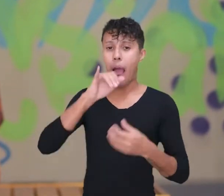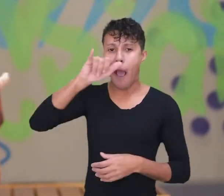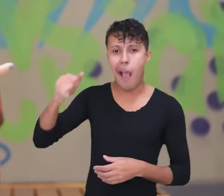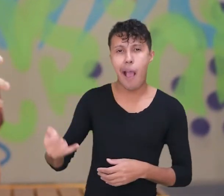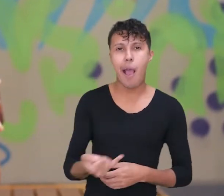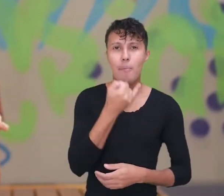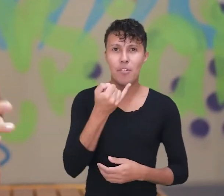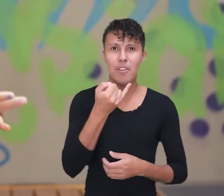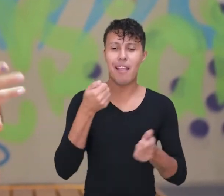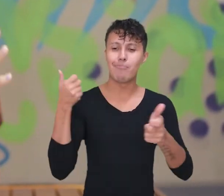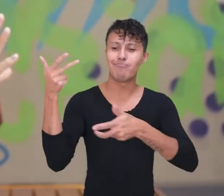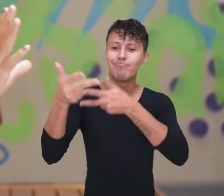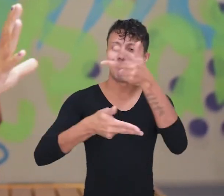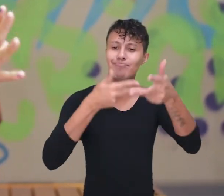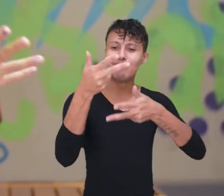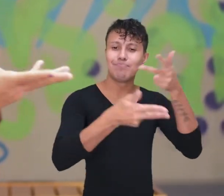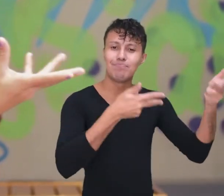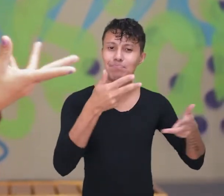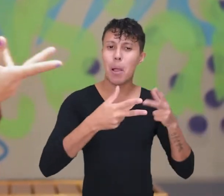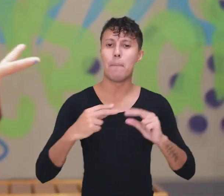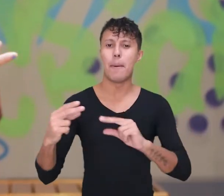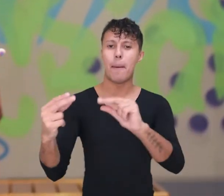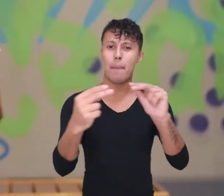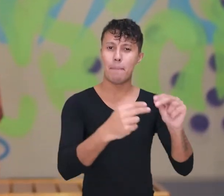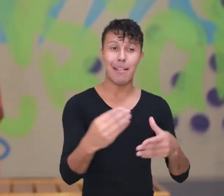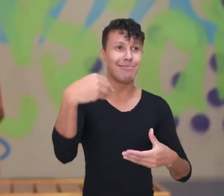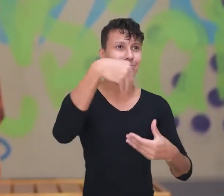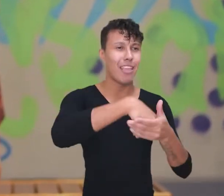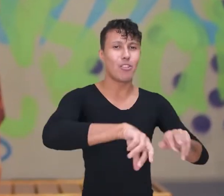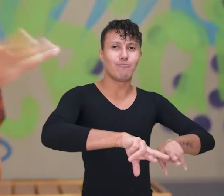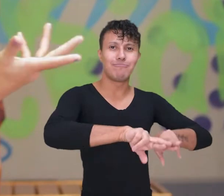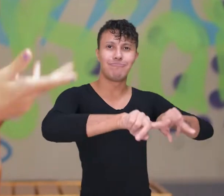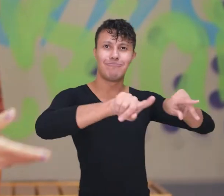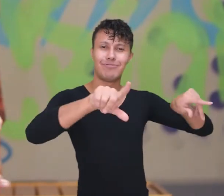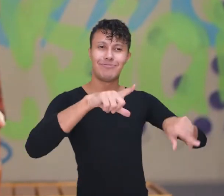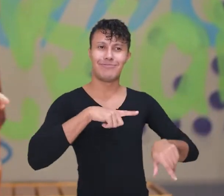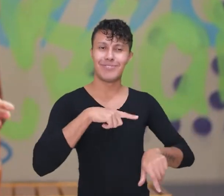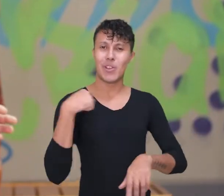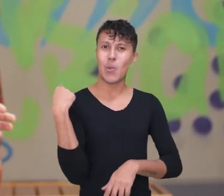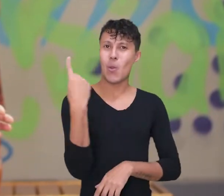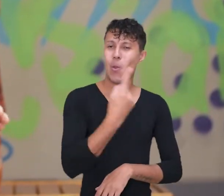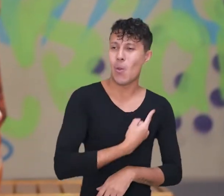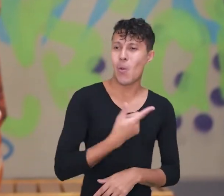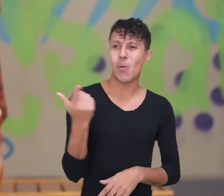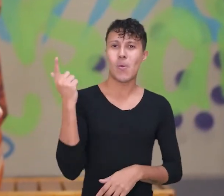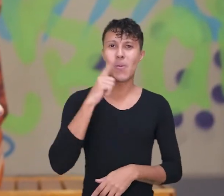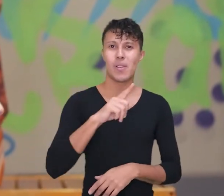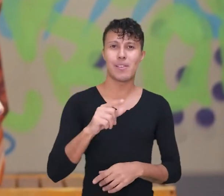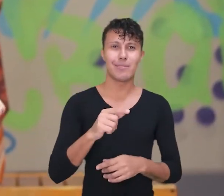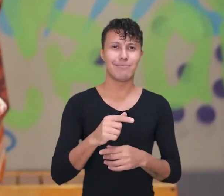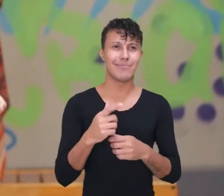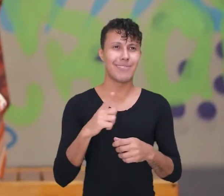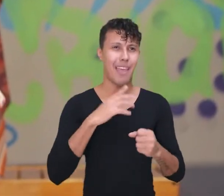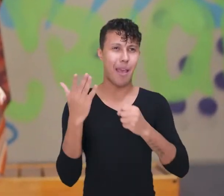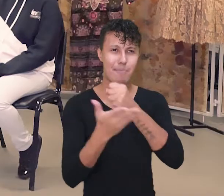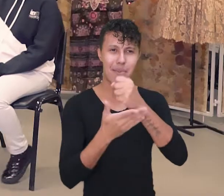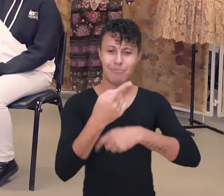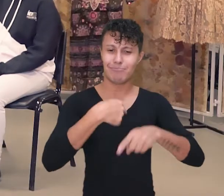esses diálogos para essas diversidades. E aí, quando a gente estabelece, é quando dá caldo,